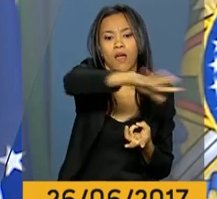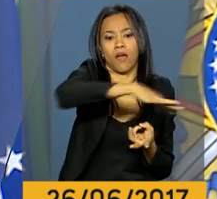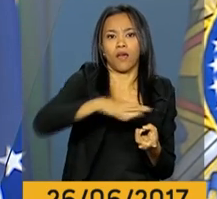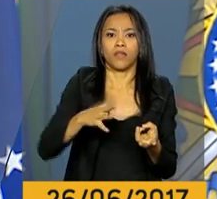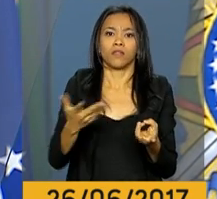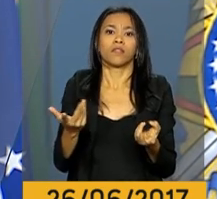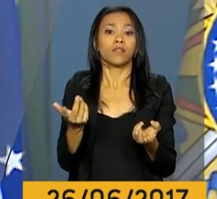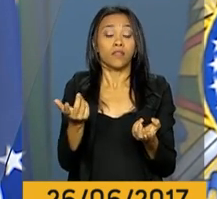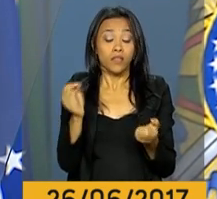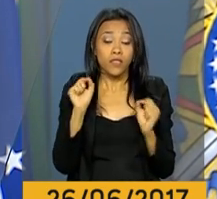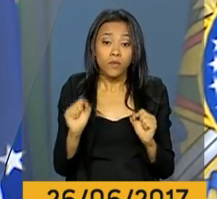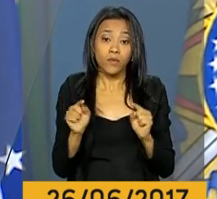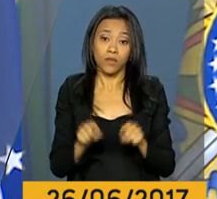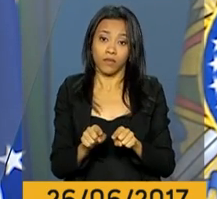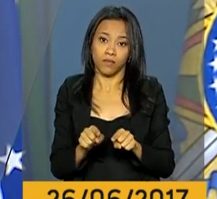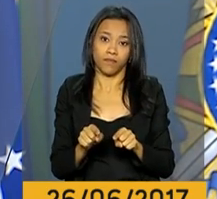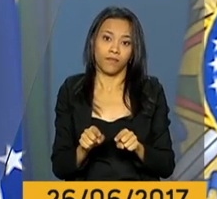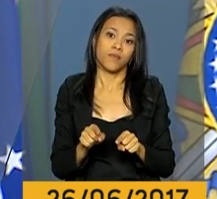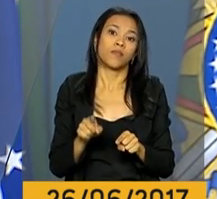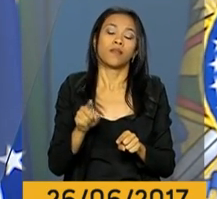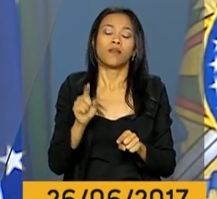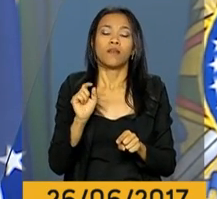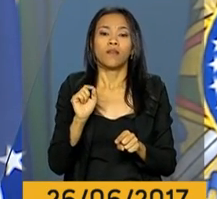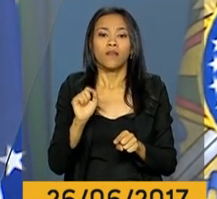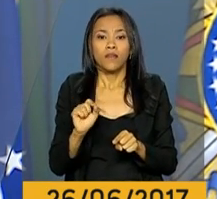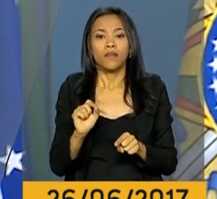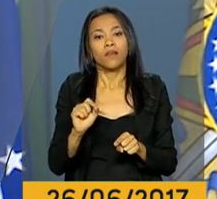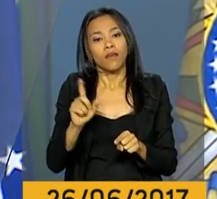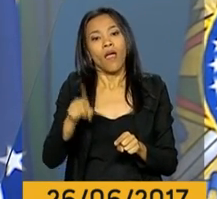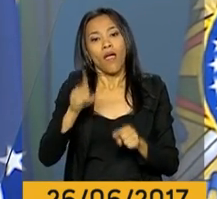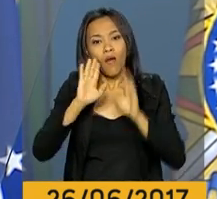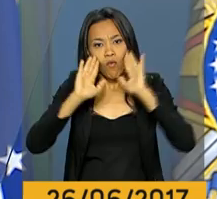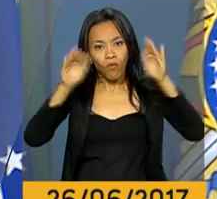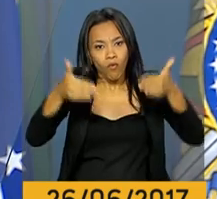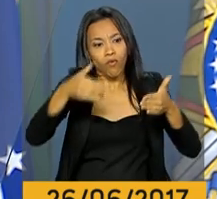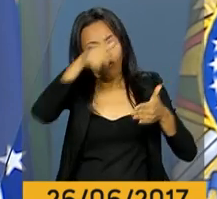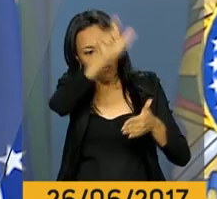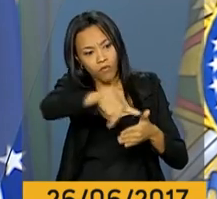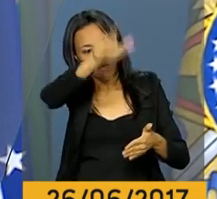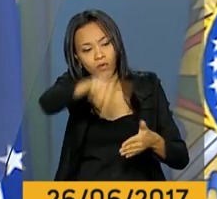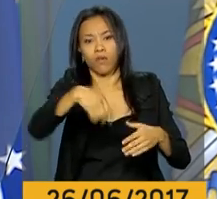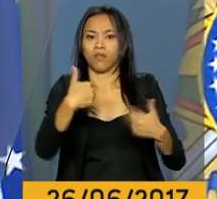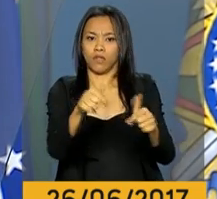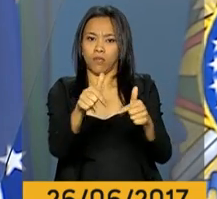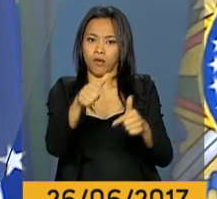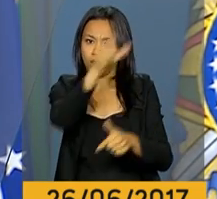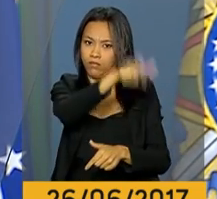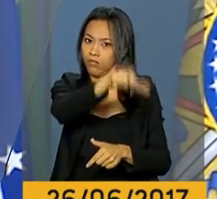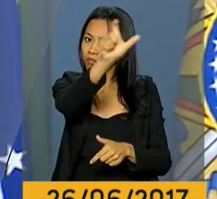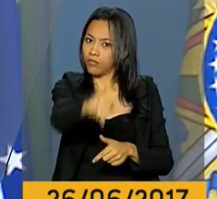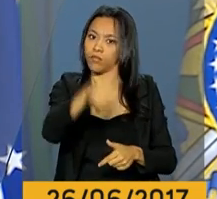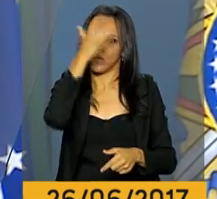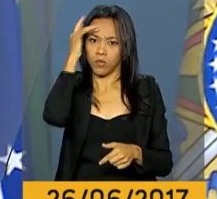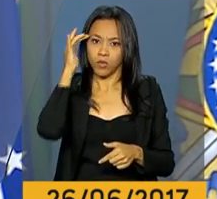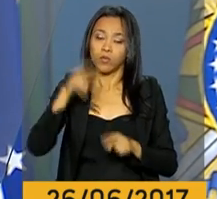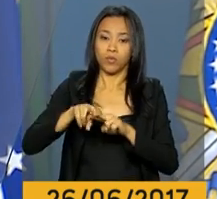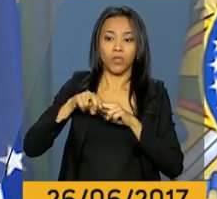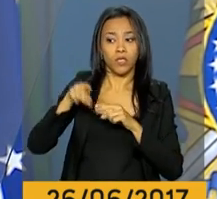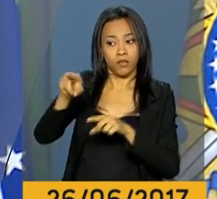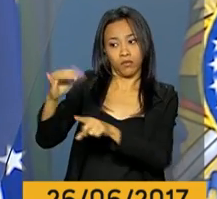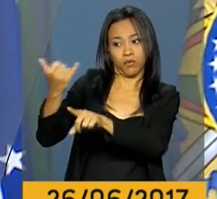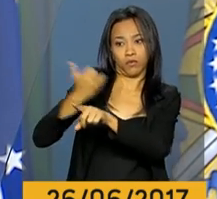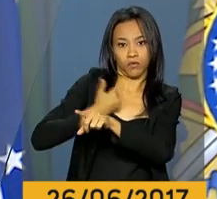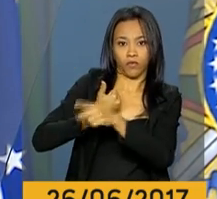produtivo que eh reside nos trabalhadores e não há por isso é que o Honório